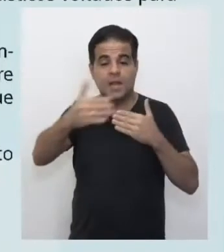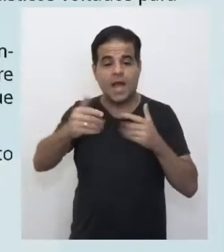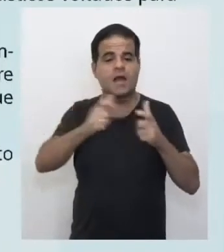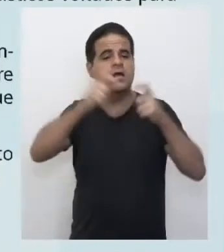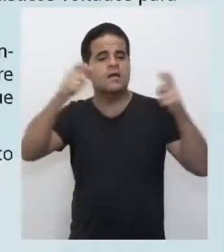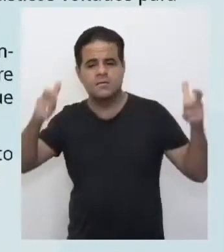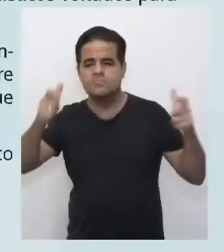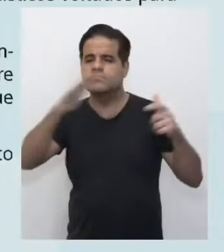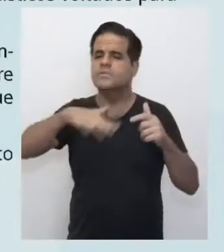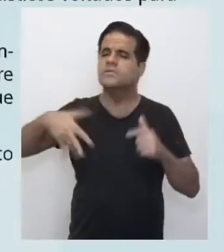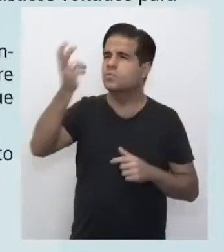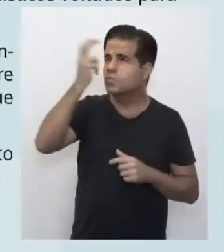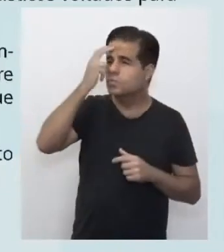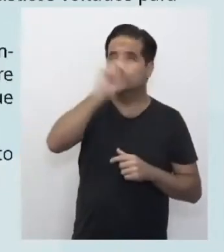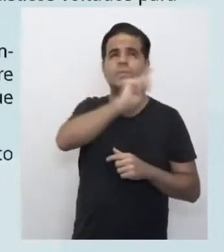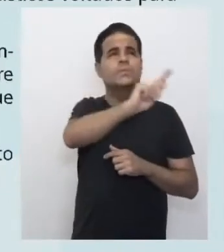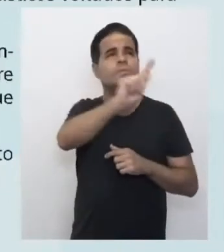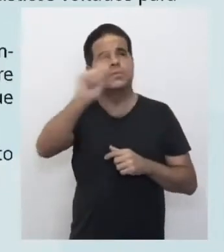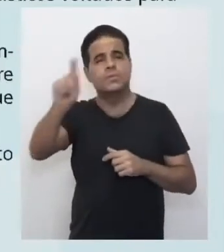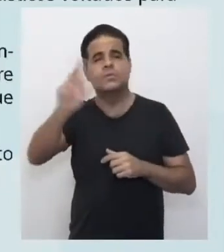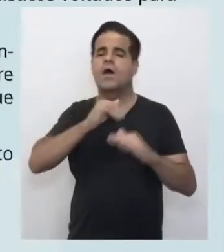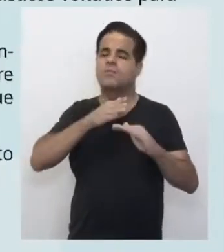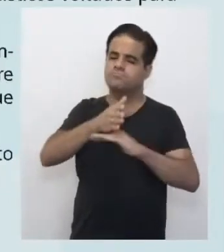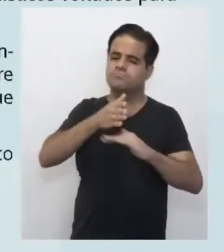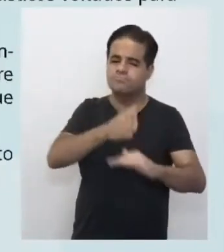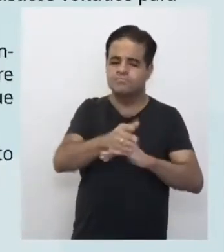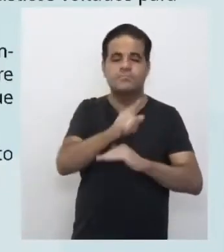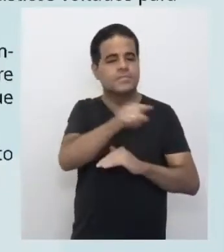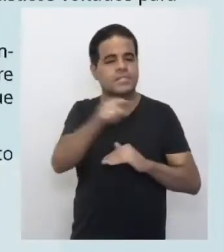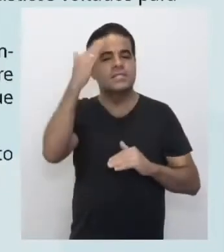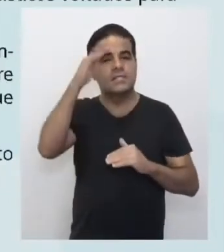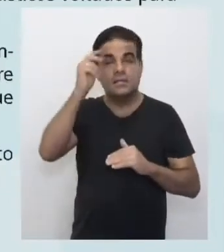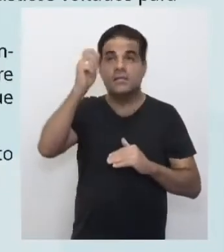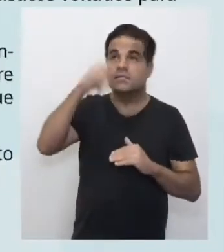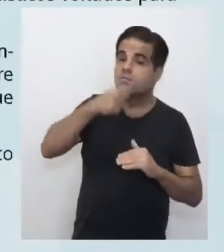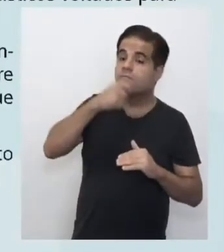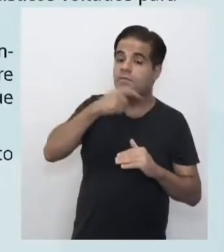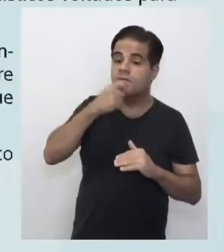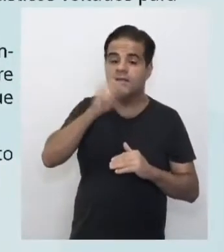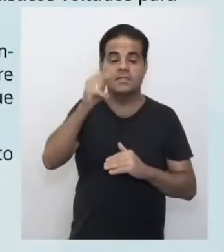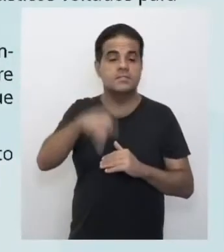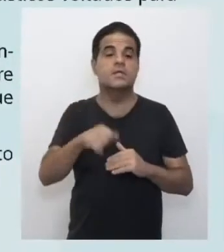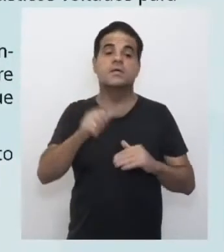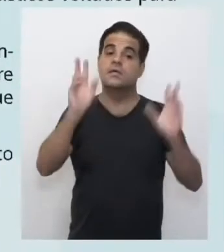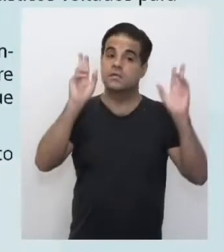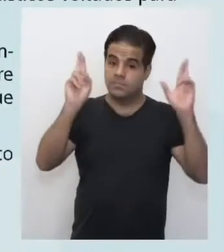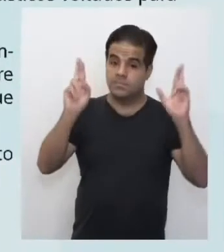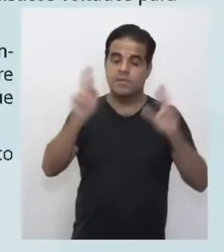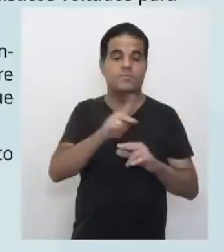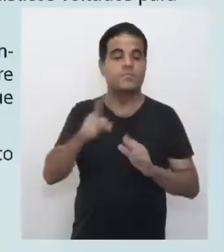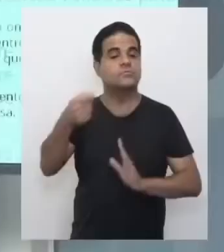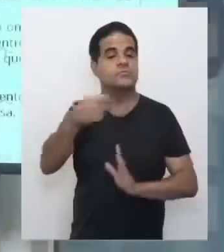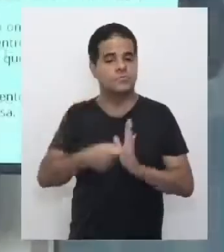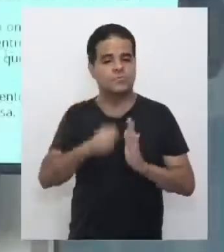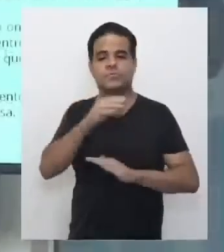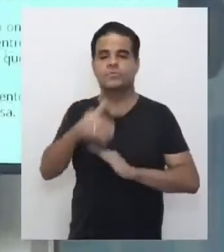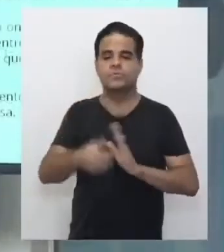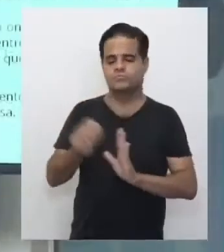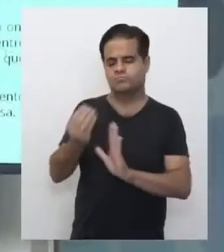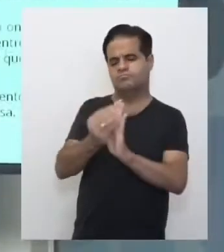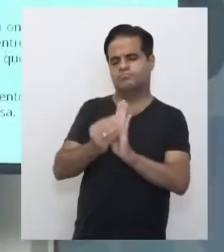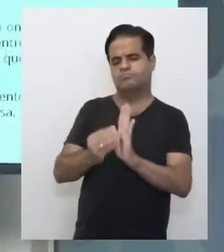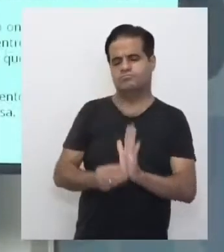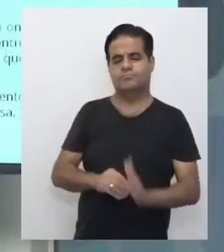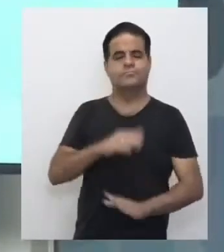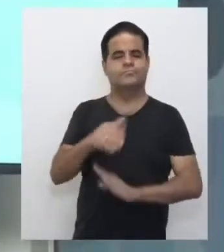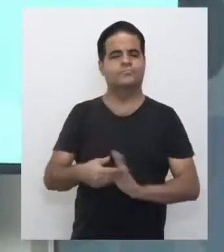20, porque as culturas, elas vão interferir para você entender numa piada ou não. Bom, espero que os professores tenham anotado aí as habilidades, coloca lá no diário aí para deixar